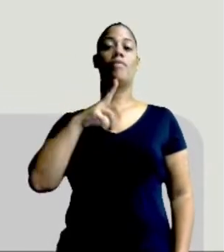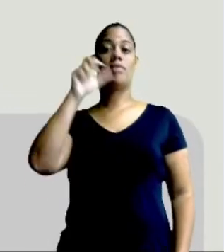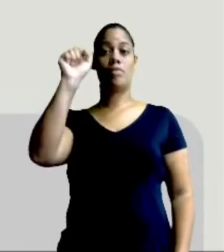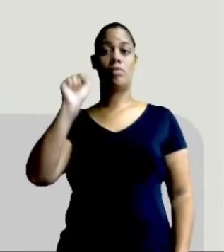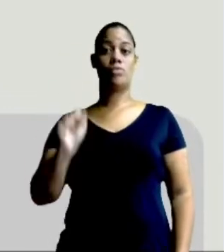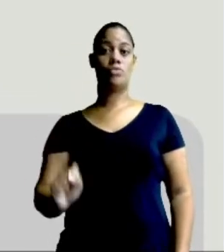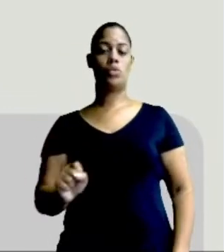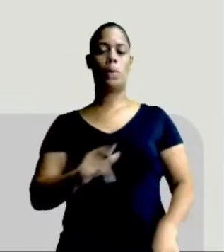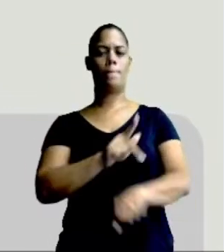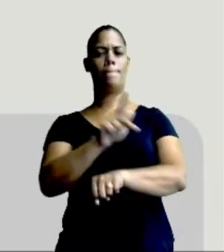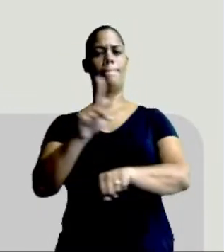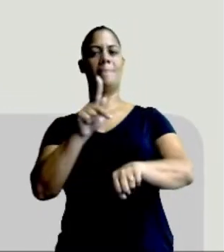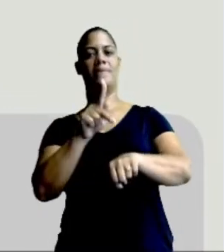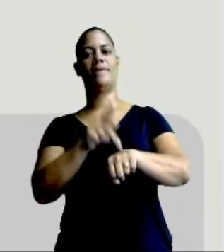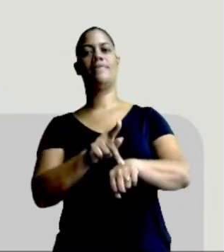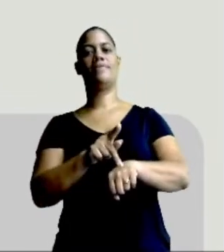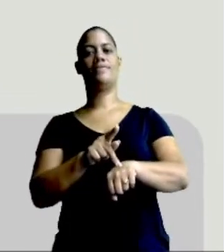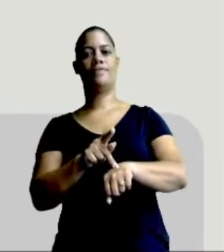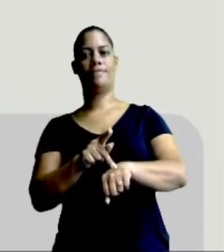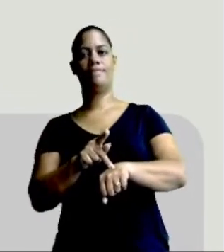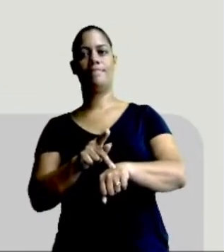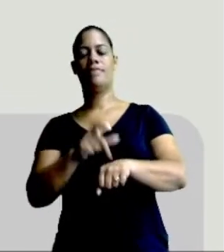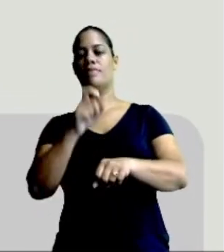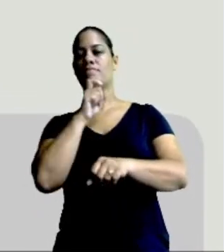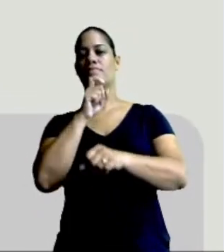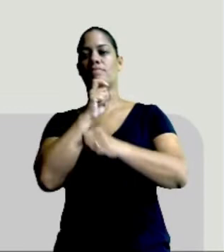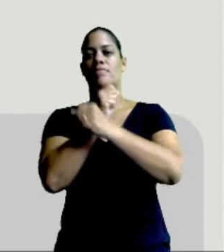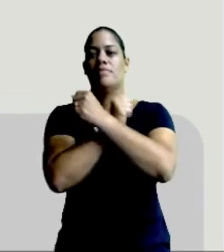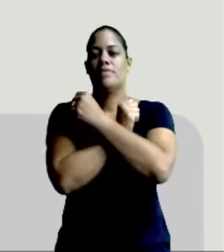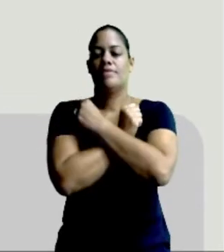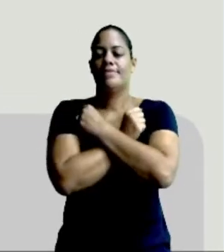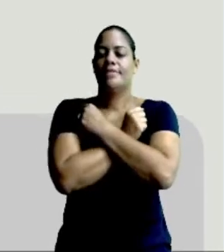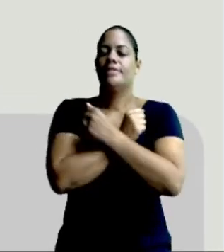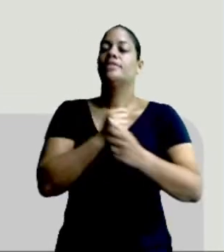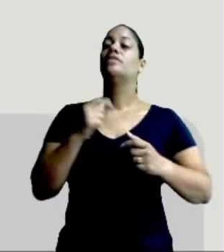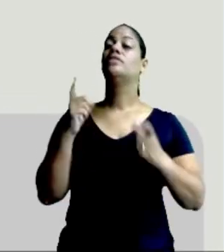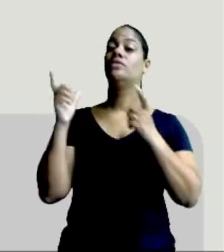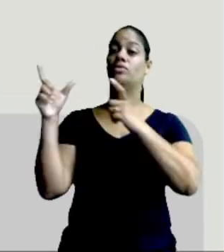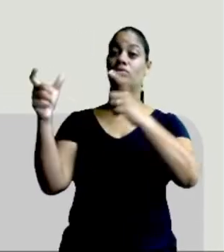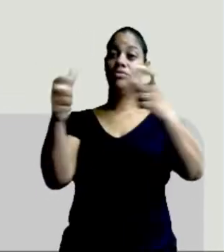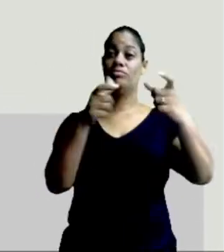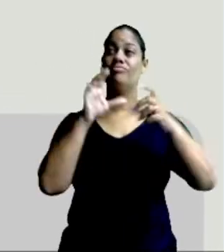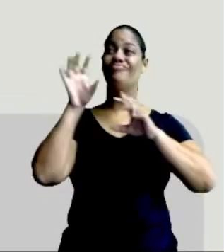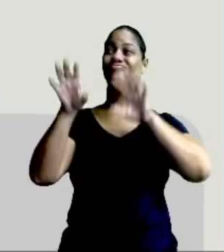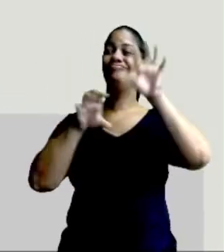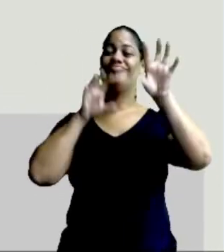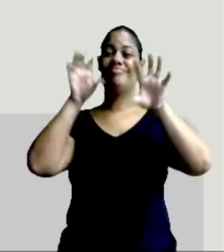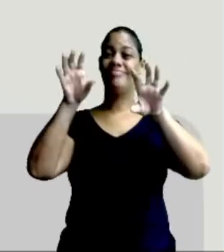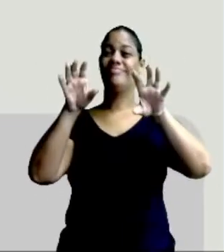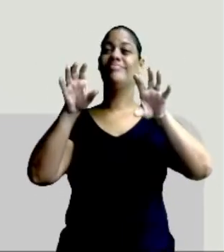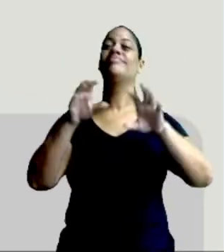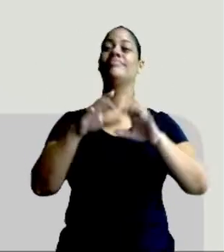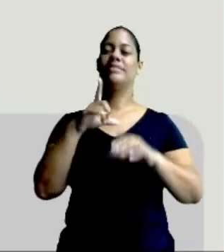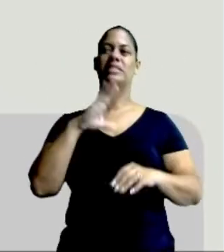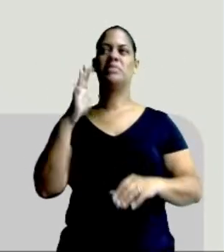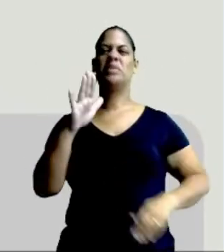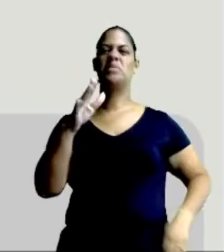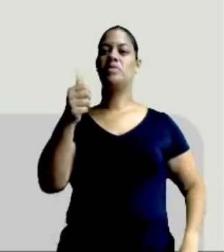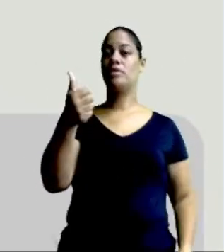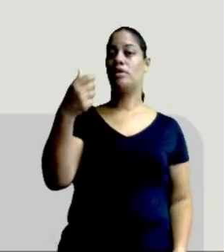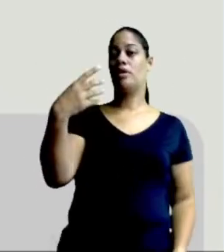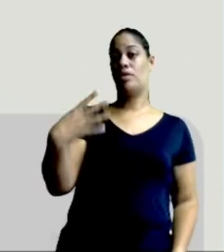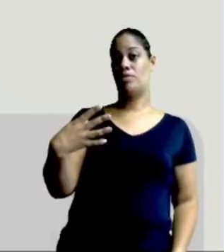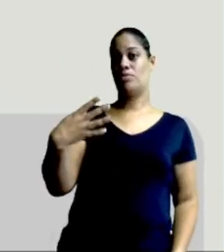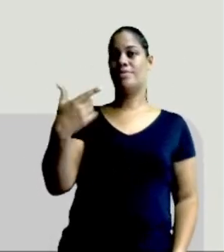país, com um clima úmido e mais frio do que as demais regiões. Tem temperaturas médias entre